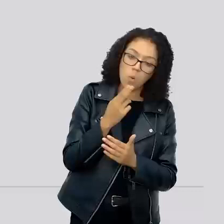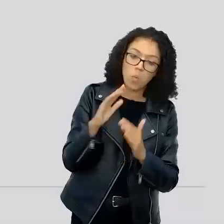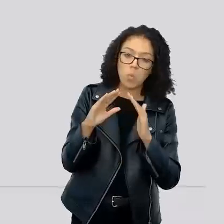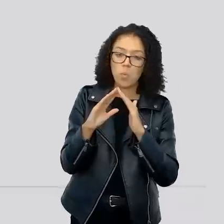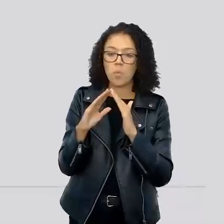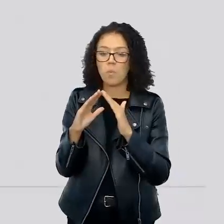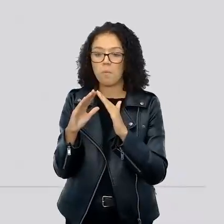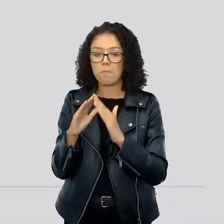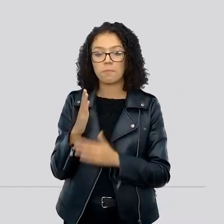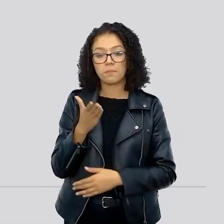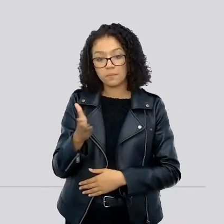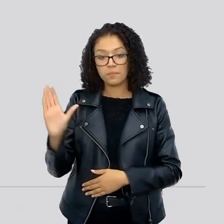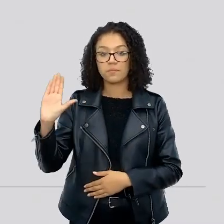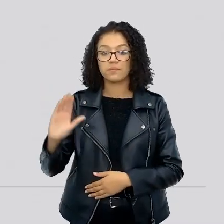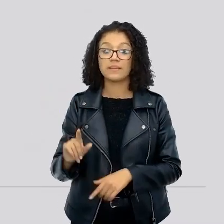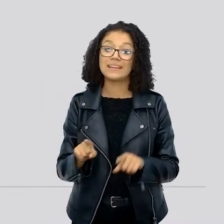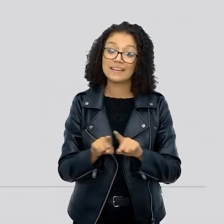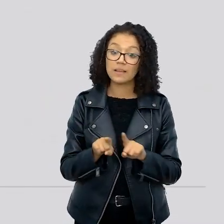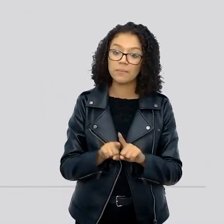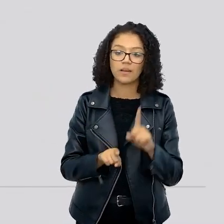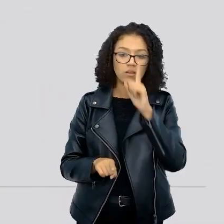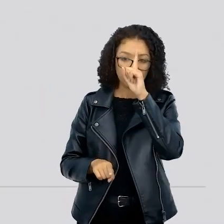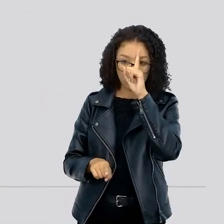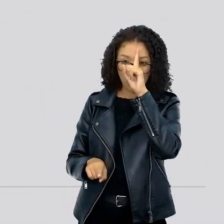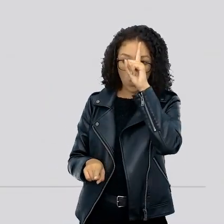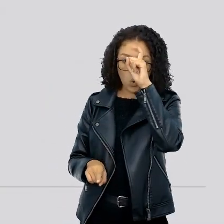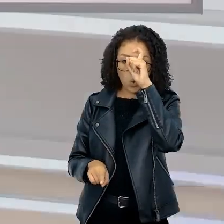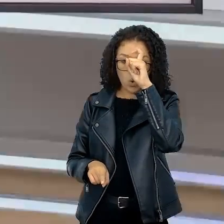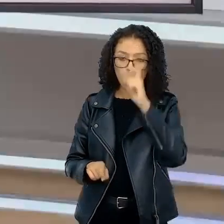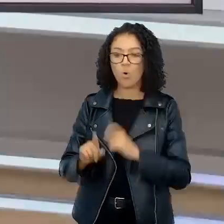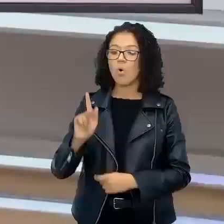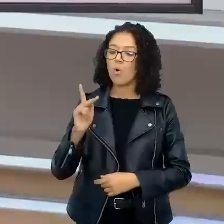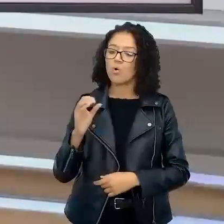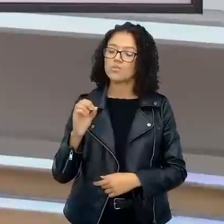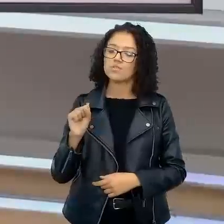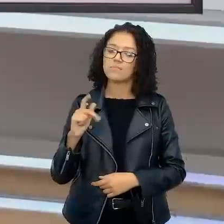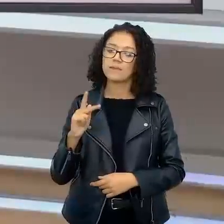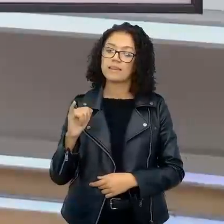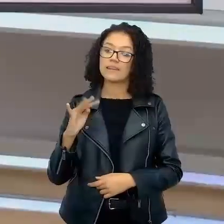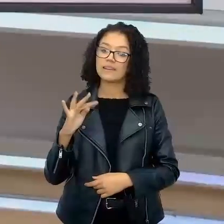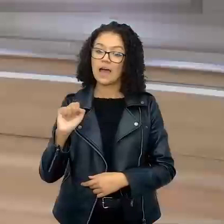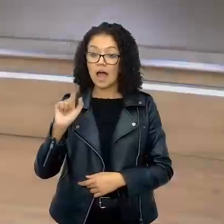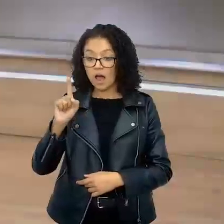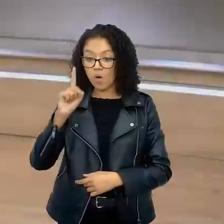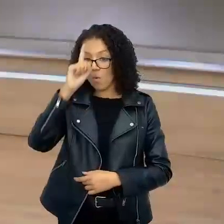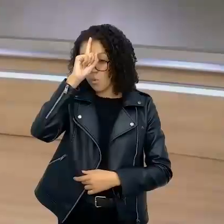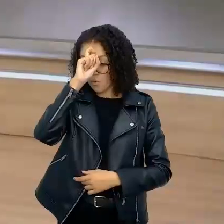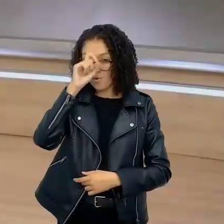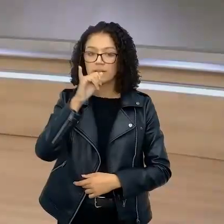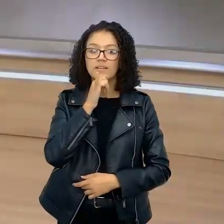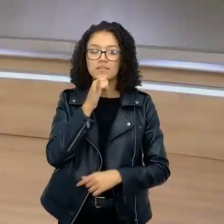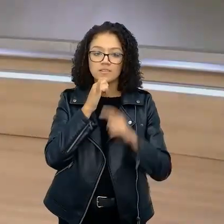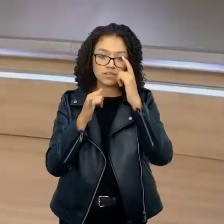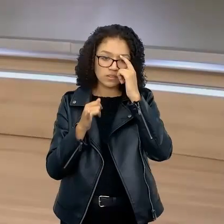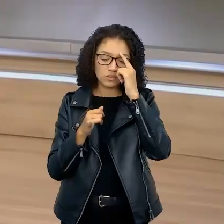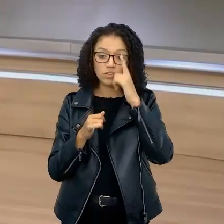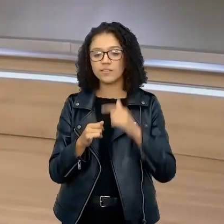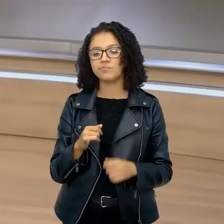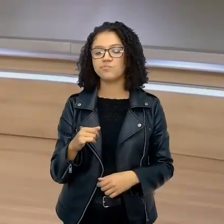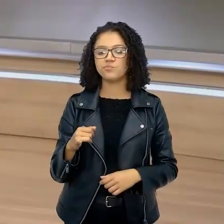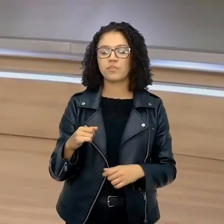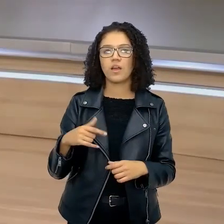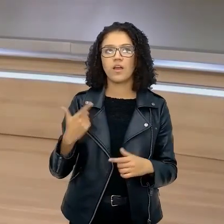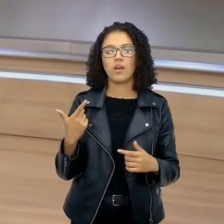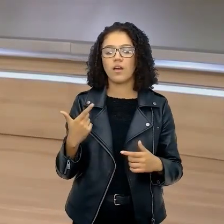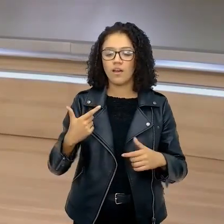o hospital, que normalmente é acionado em casos em que a criança falou sobre uma situação de violência sexual